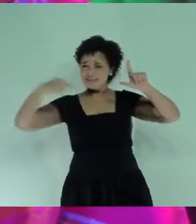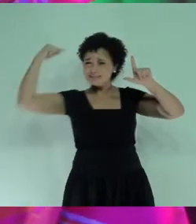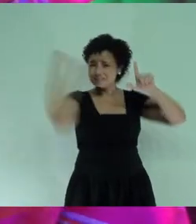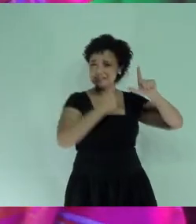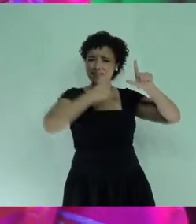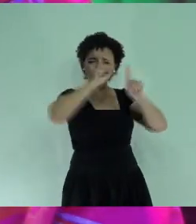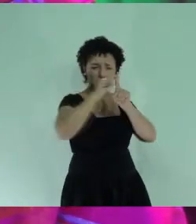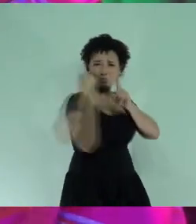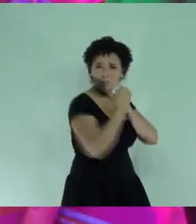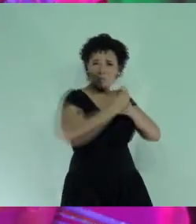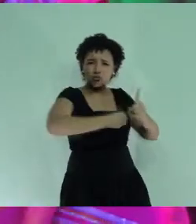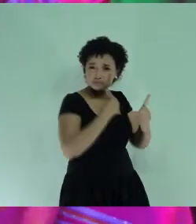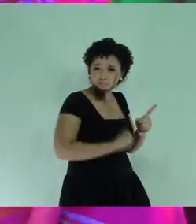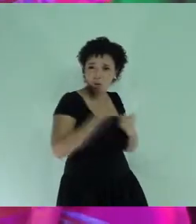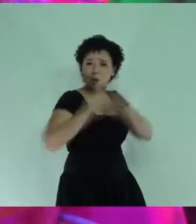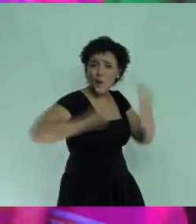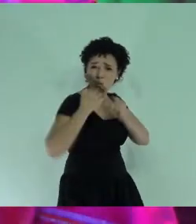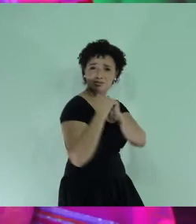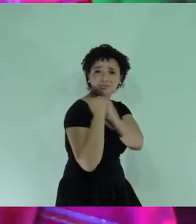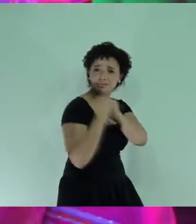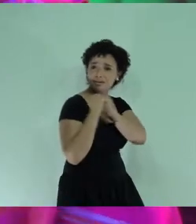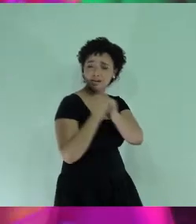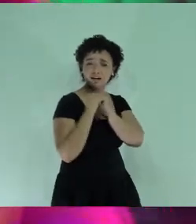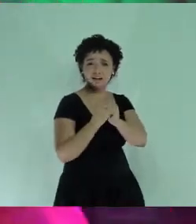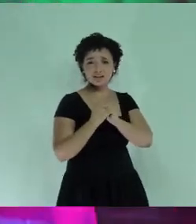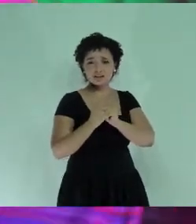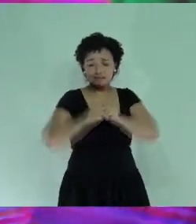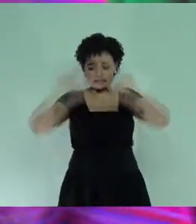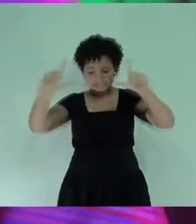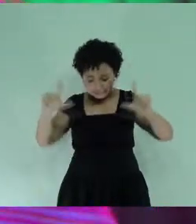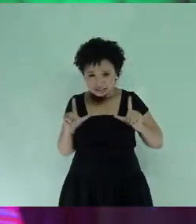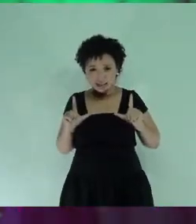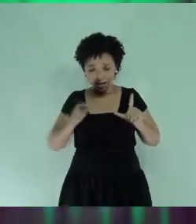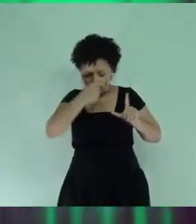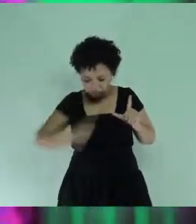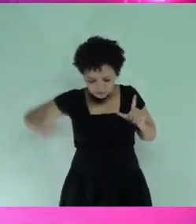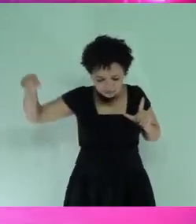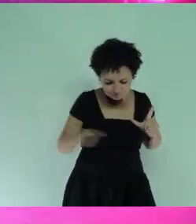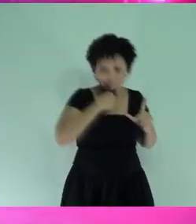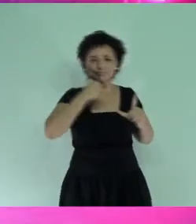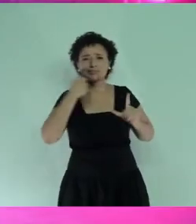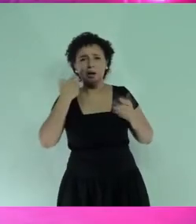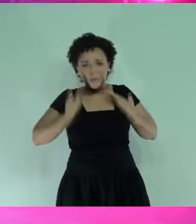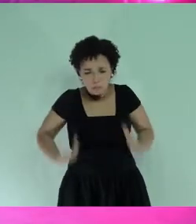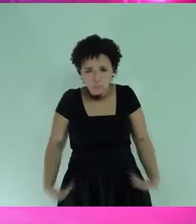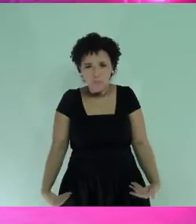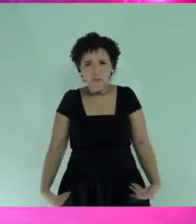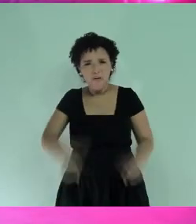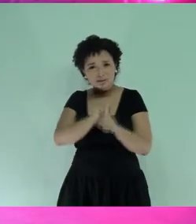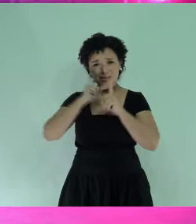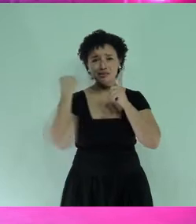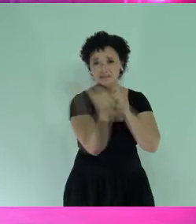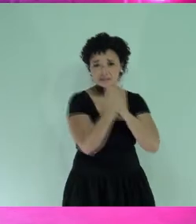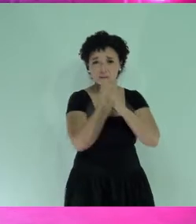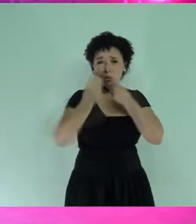meu rosto diz: não recomendado à sociedade. A tarja de conforto no meu